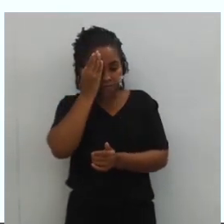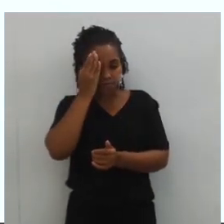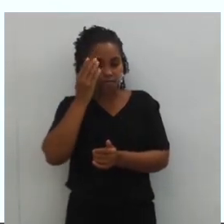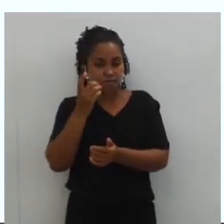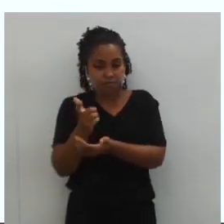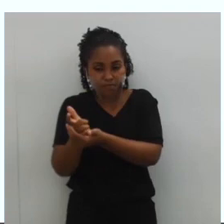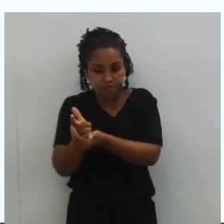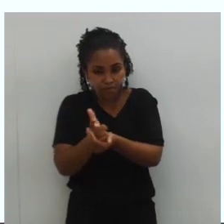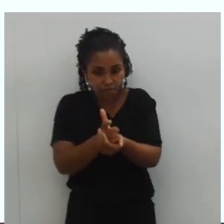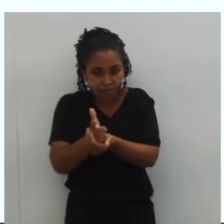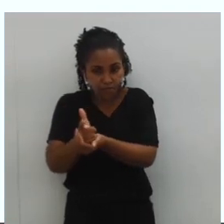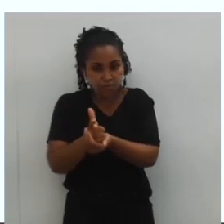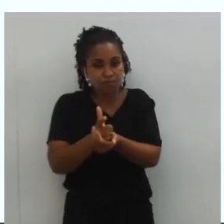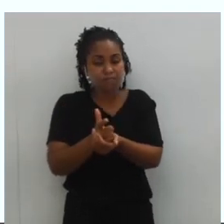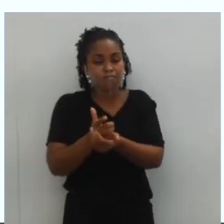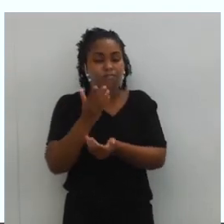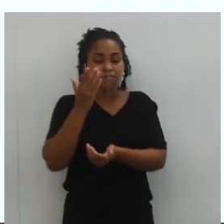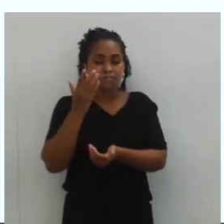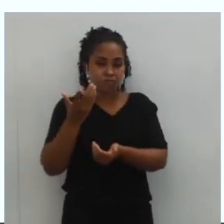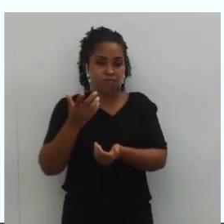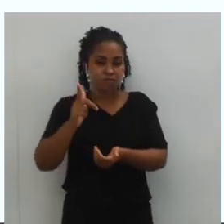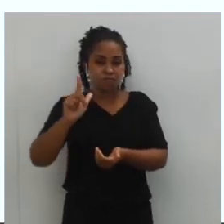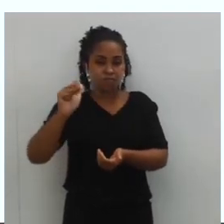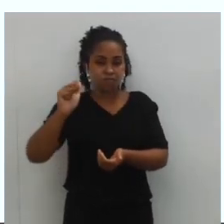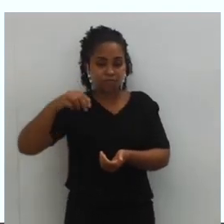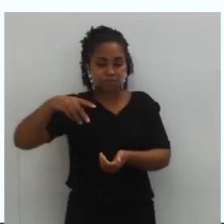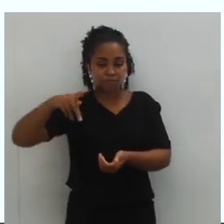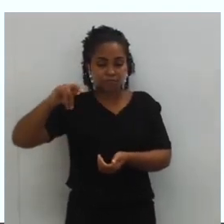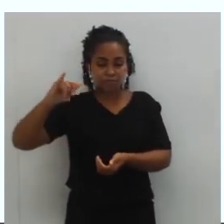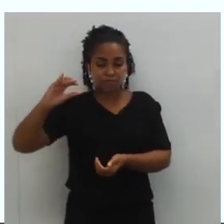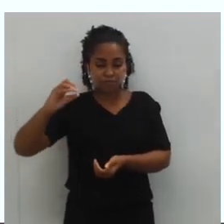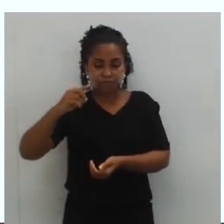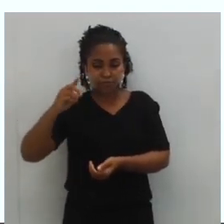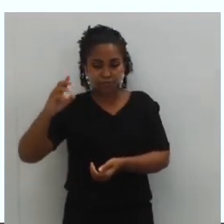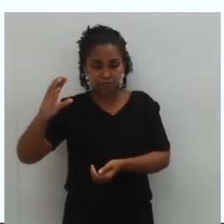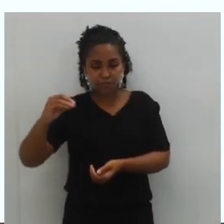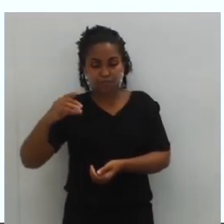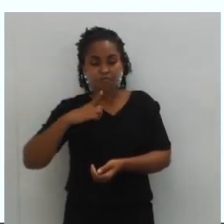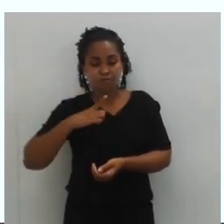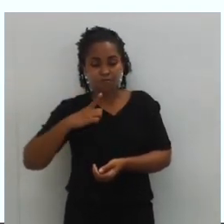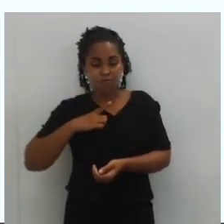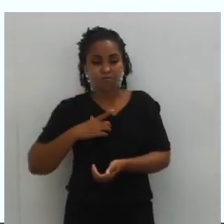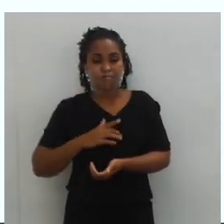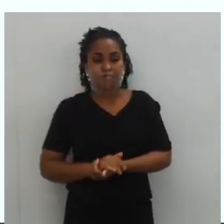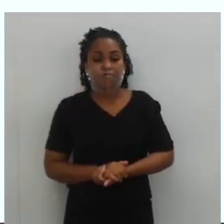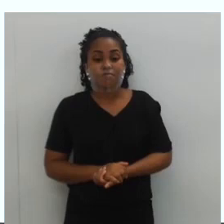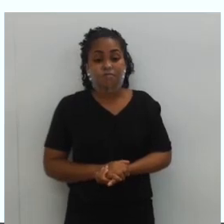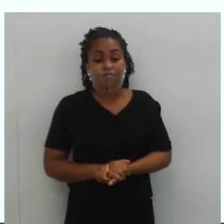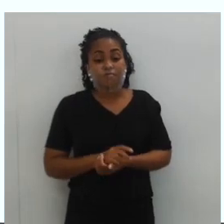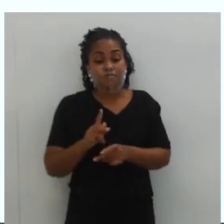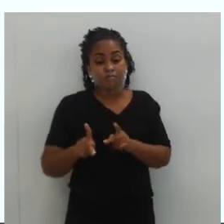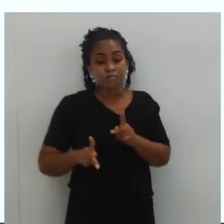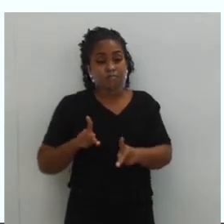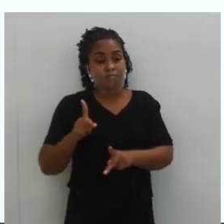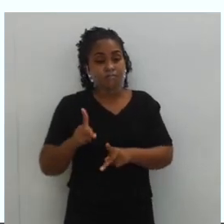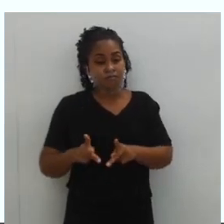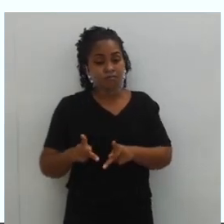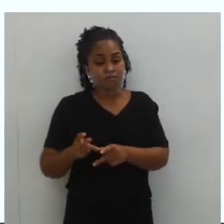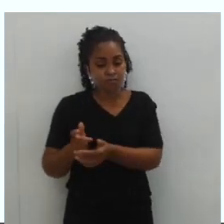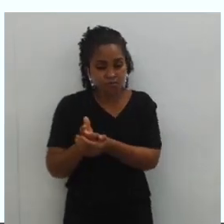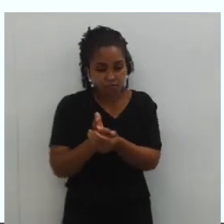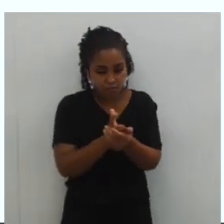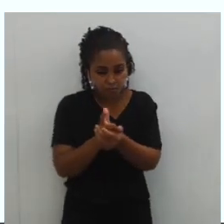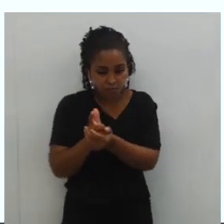né, imagens de Lampião o seu povo, né, os